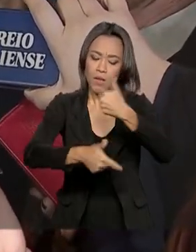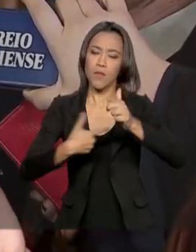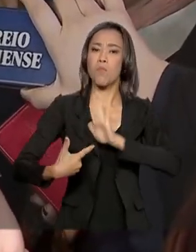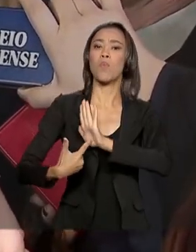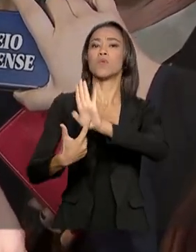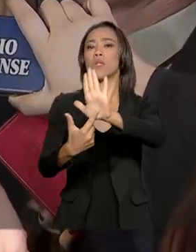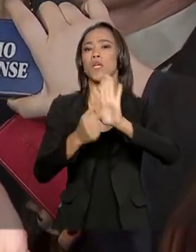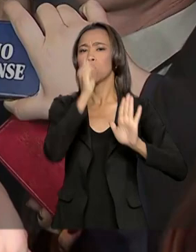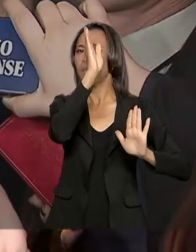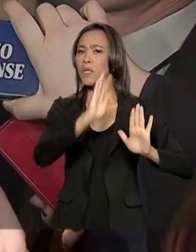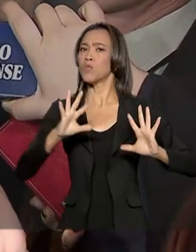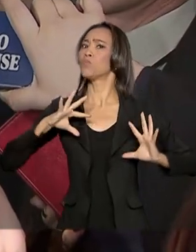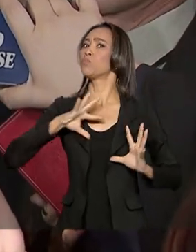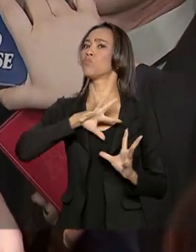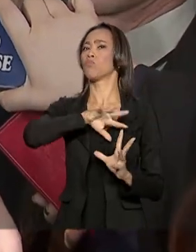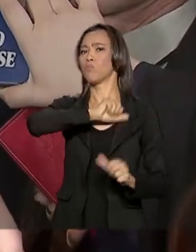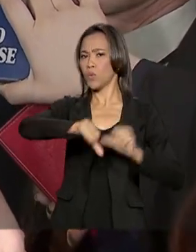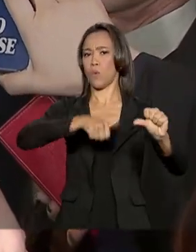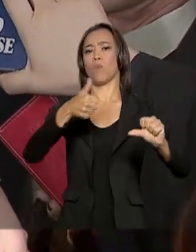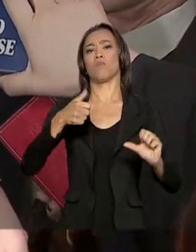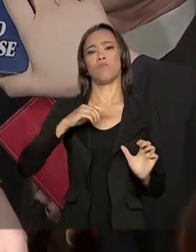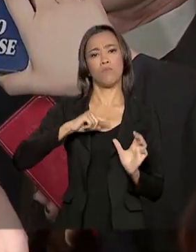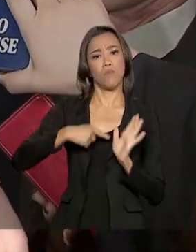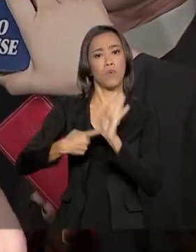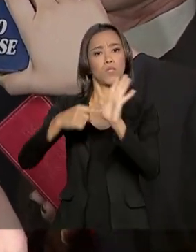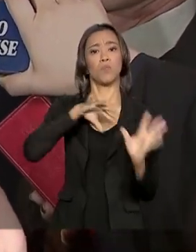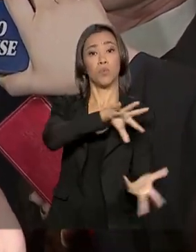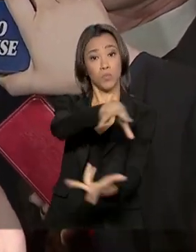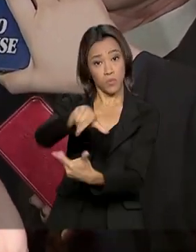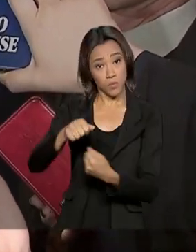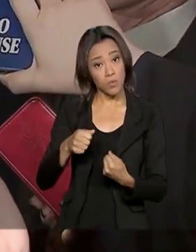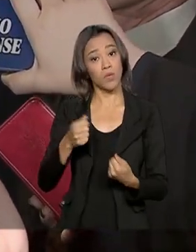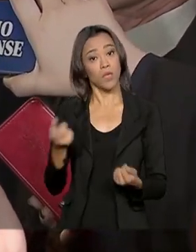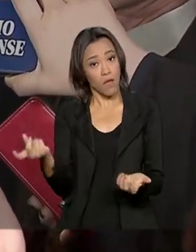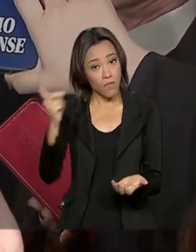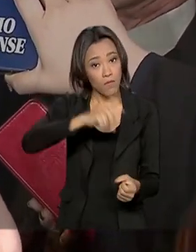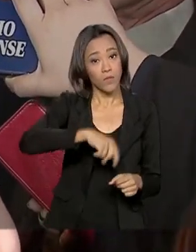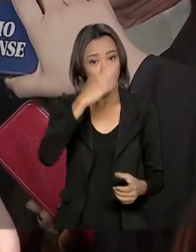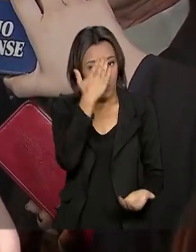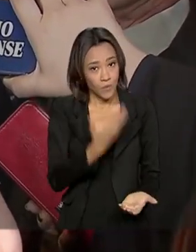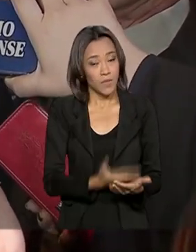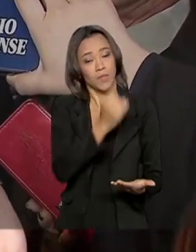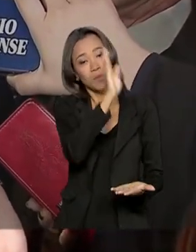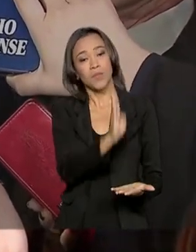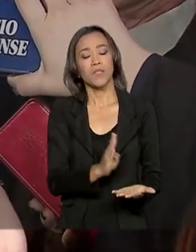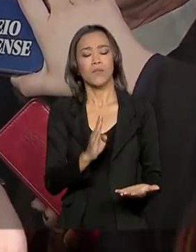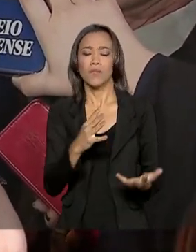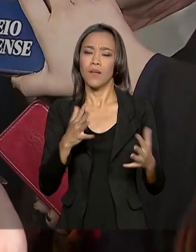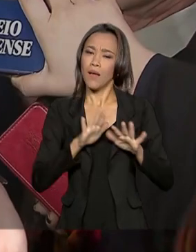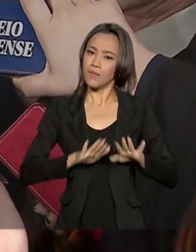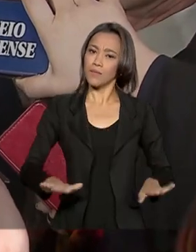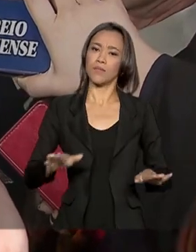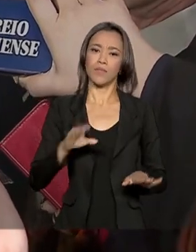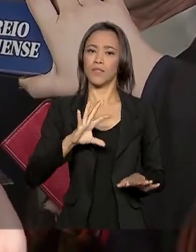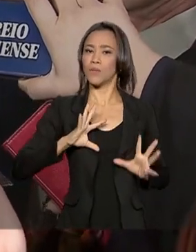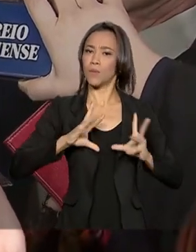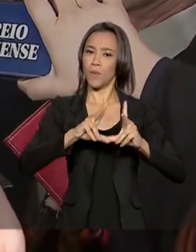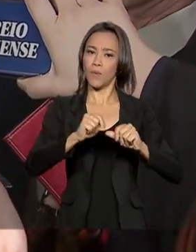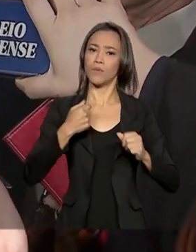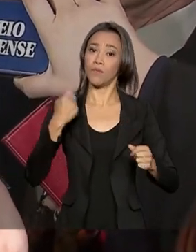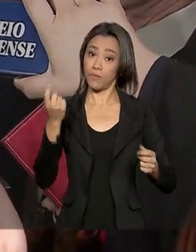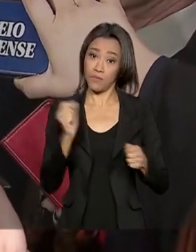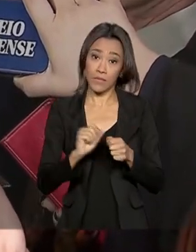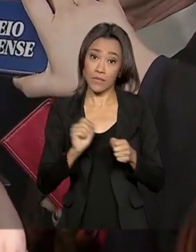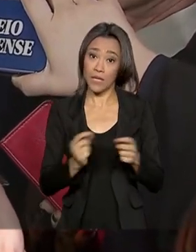que o brasil mudou para o mundo a confiança voltou a valer entre nós e assim sendo todos nós que fazemos a